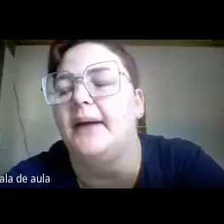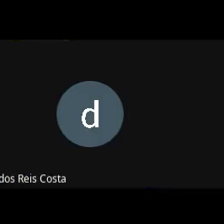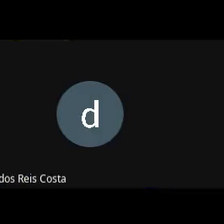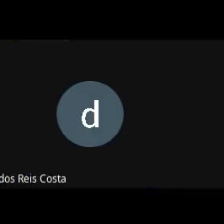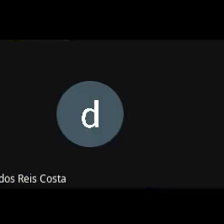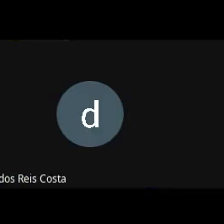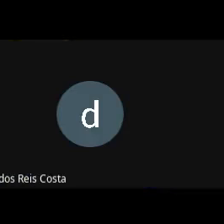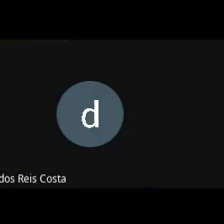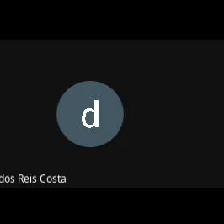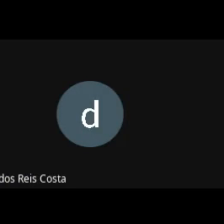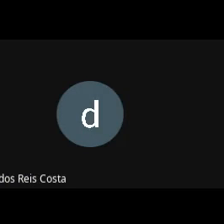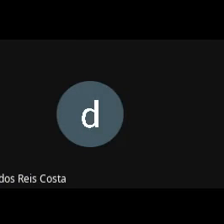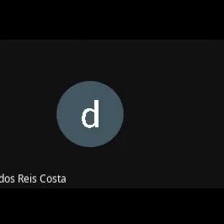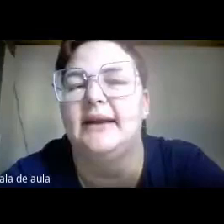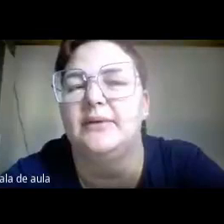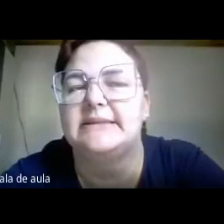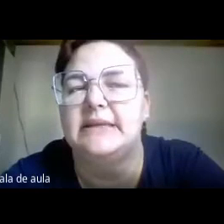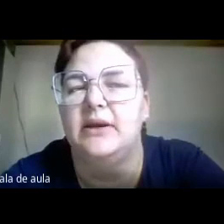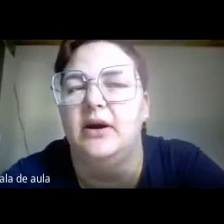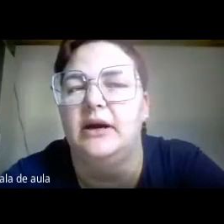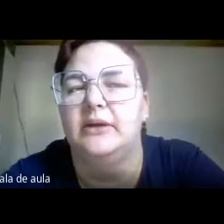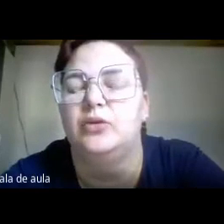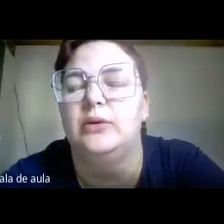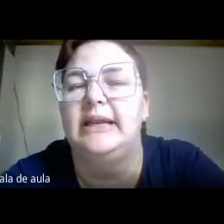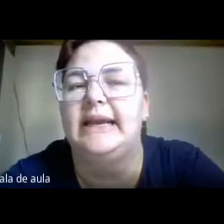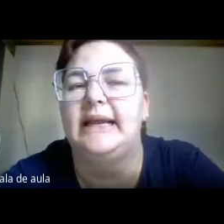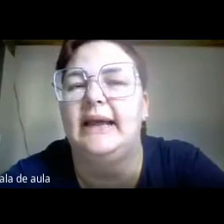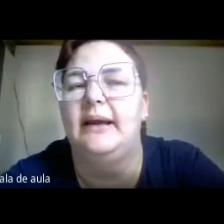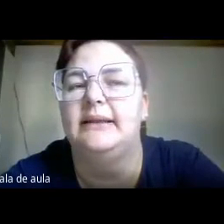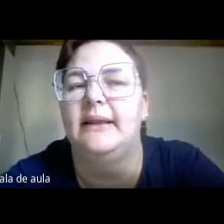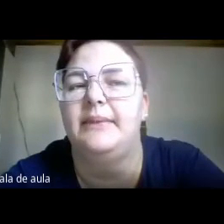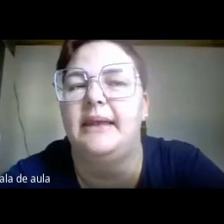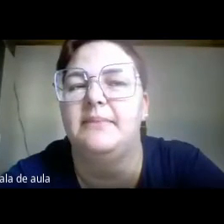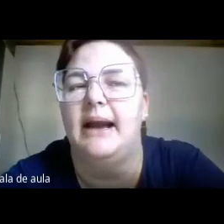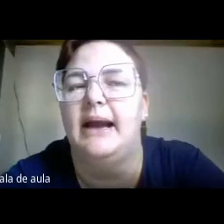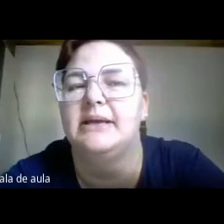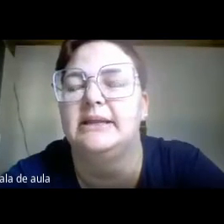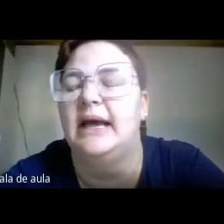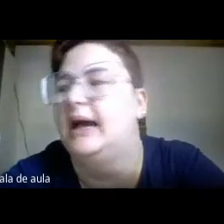o rosto. Tá, então assim, ó, tu clica na